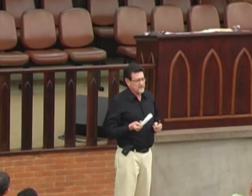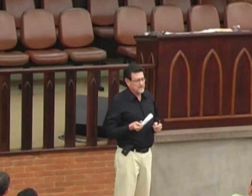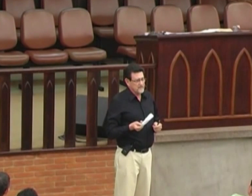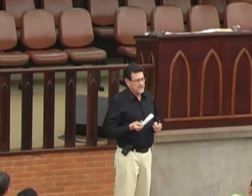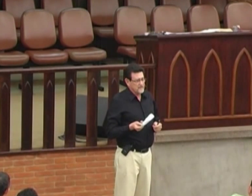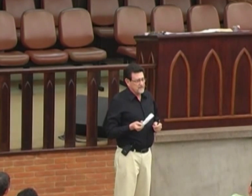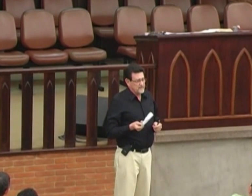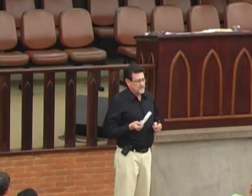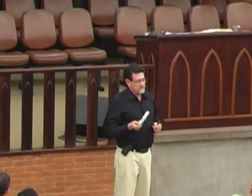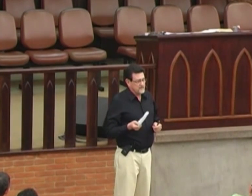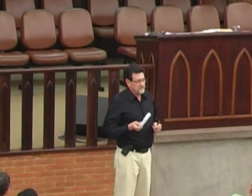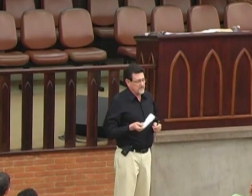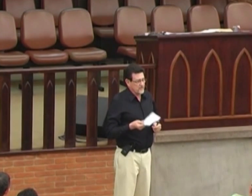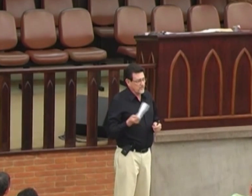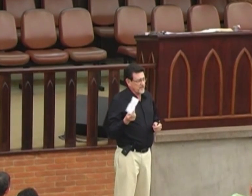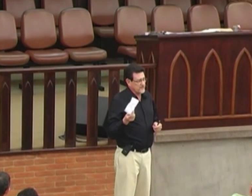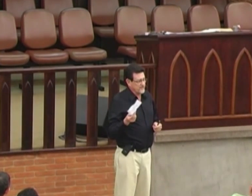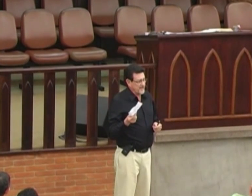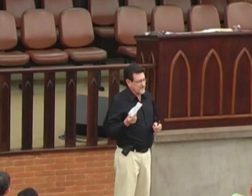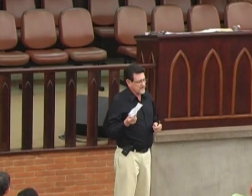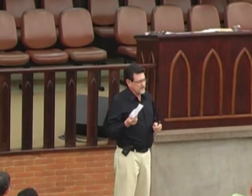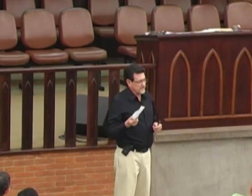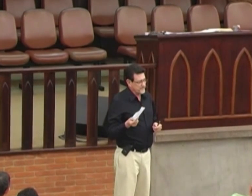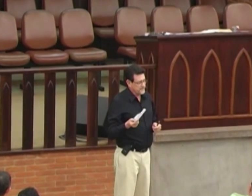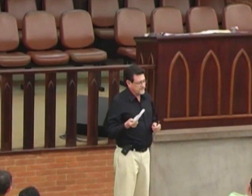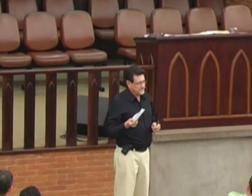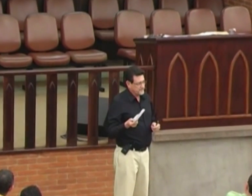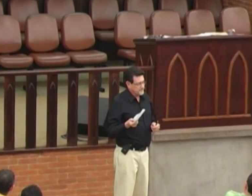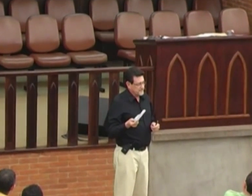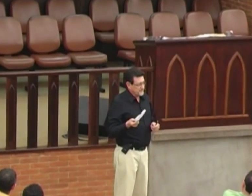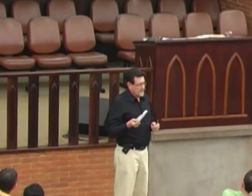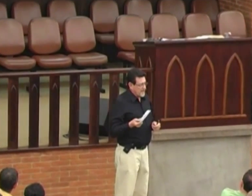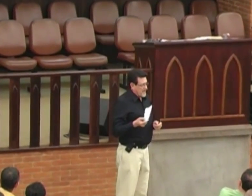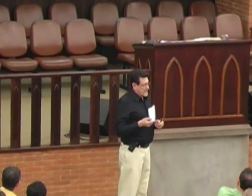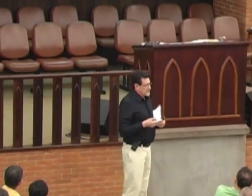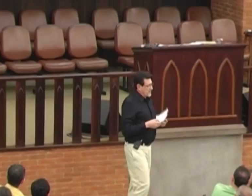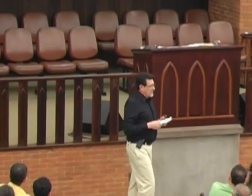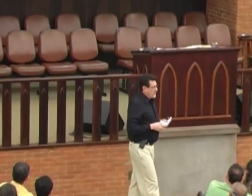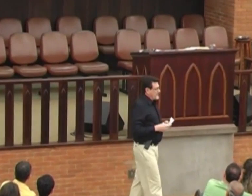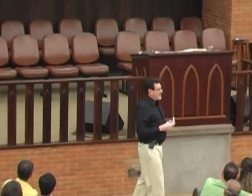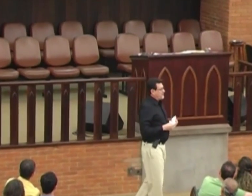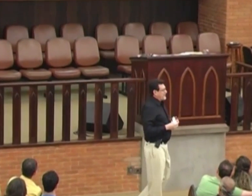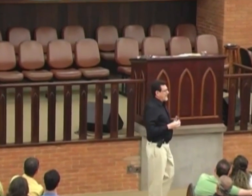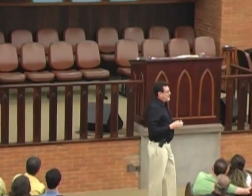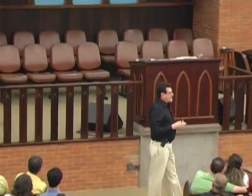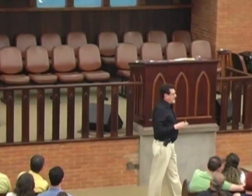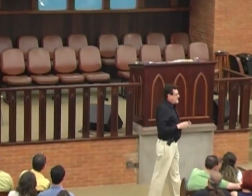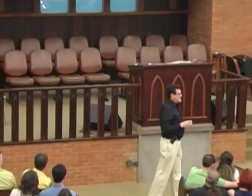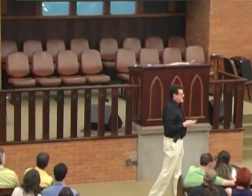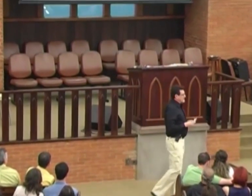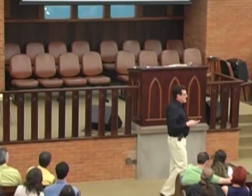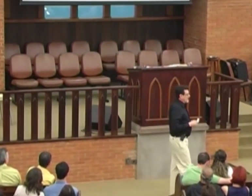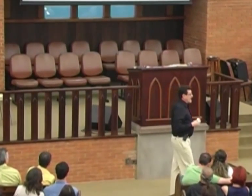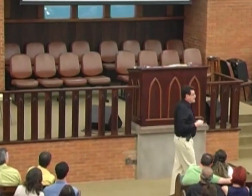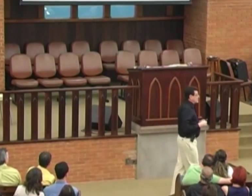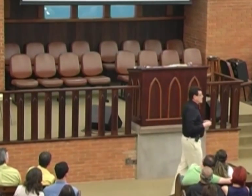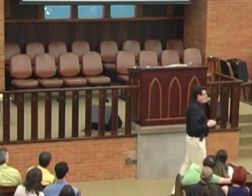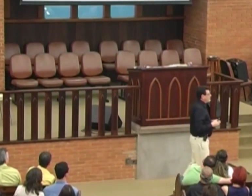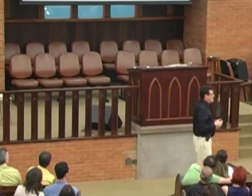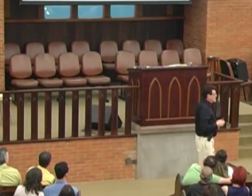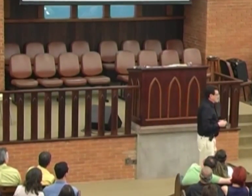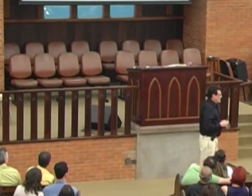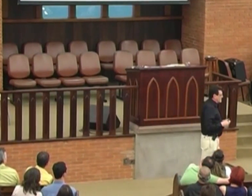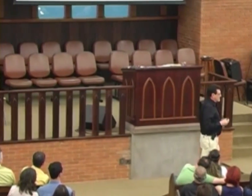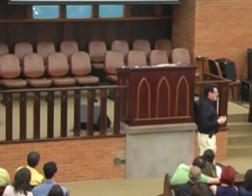perdoa, mas eu não conheço nada disso. Este homem foi para a Índia e lá ele